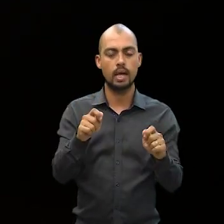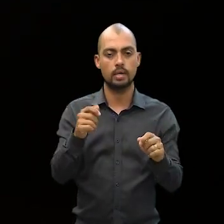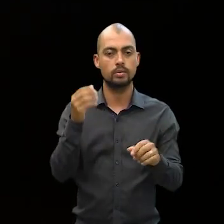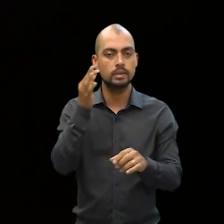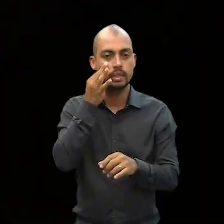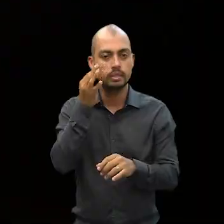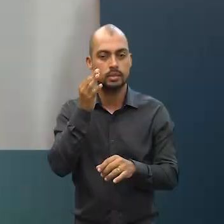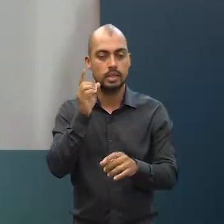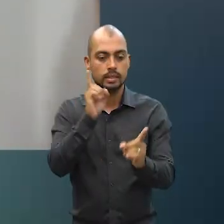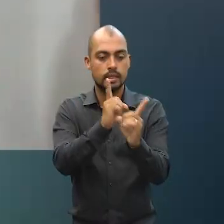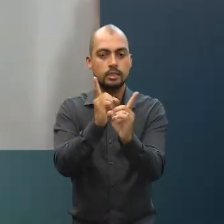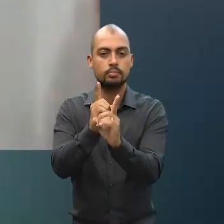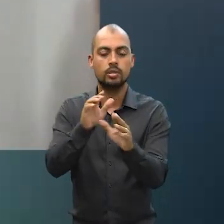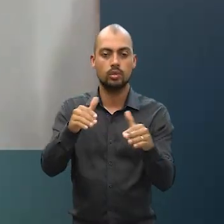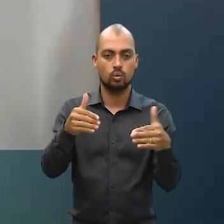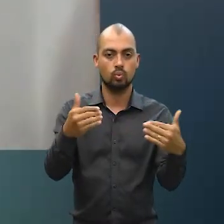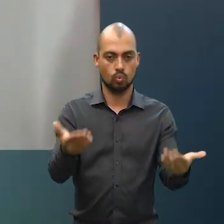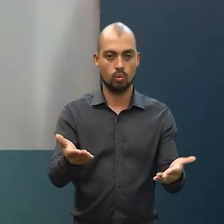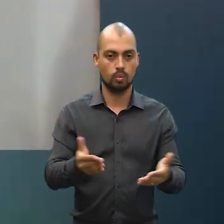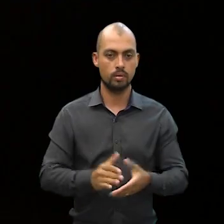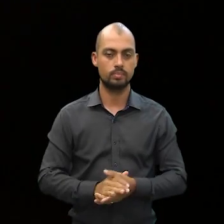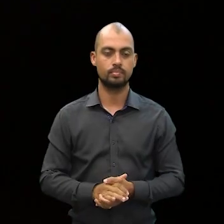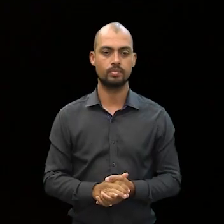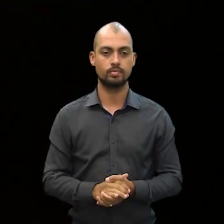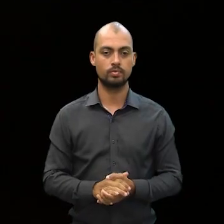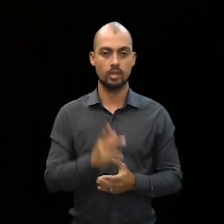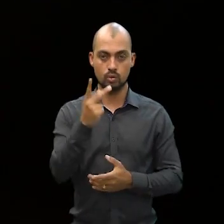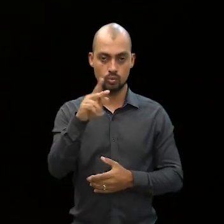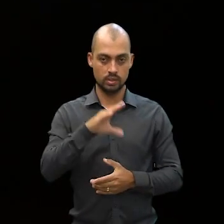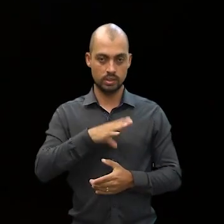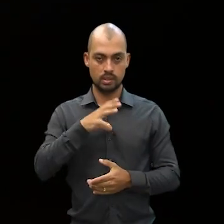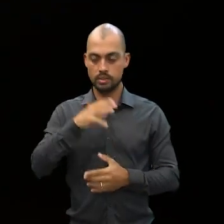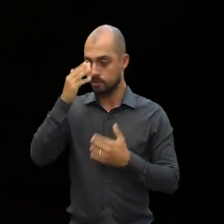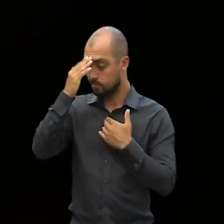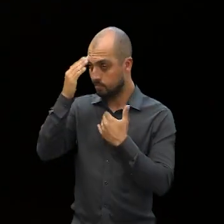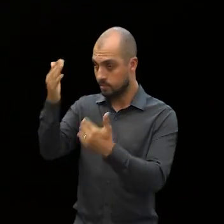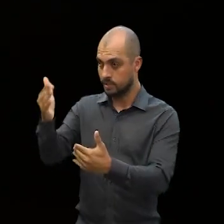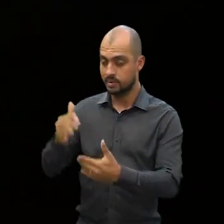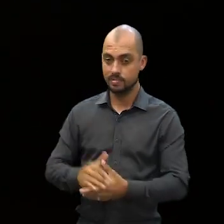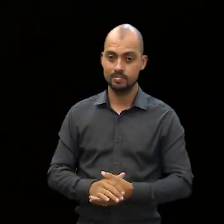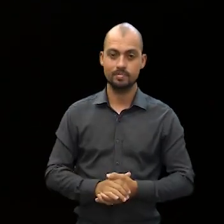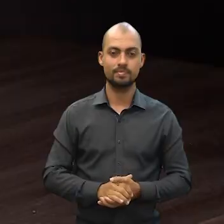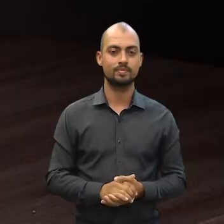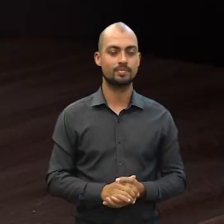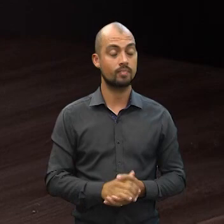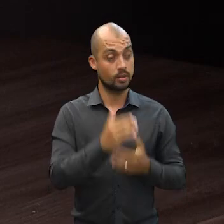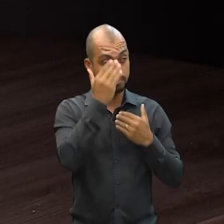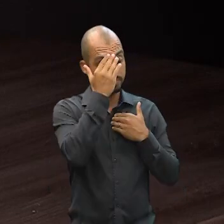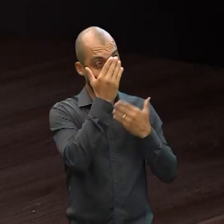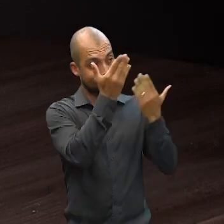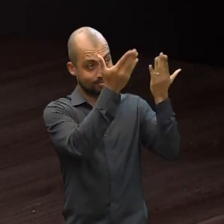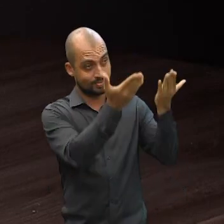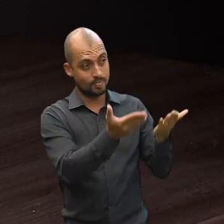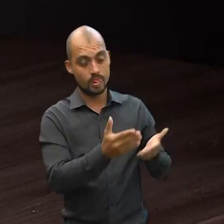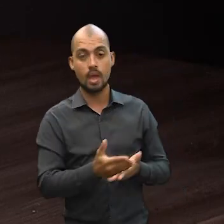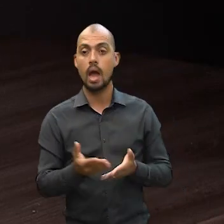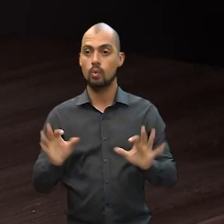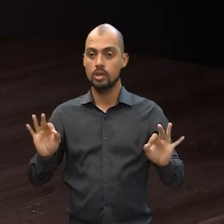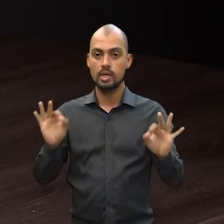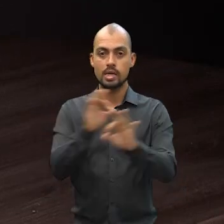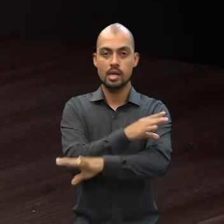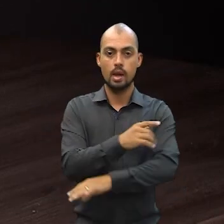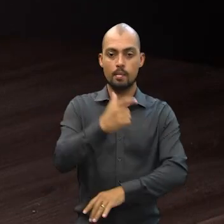o atendimento lá que está disponível no seu município. Tá certo. Muito obrigada. Obrigado a você. E assim a gente encerra o